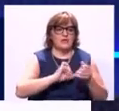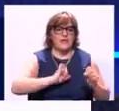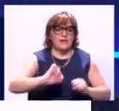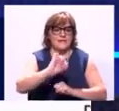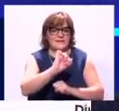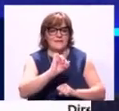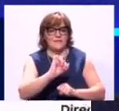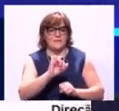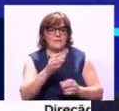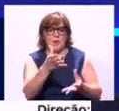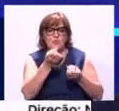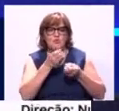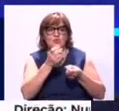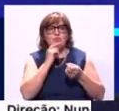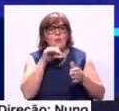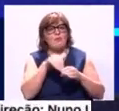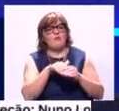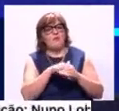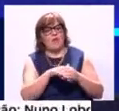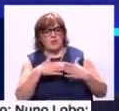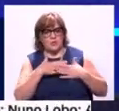em si ou na sua lista, digo.